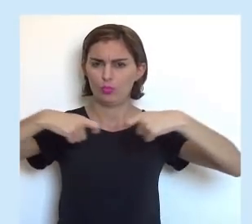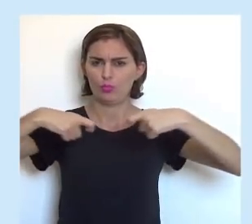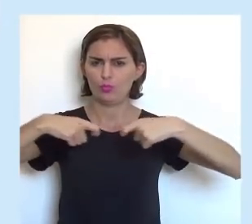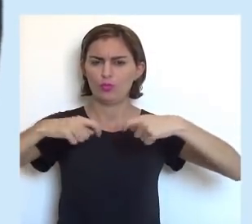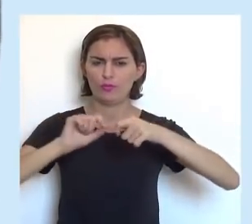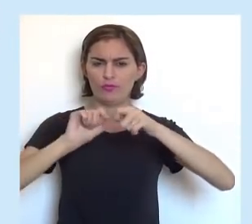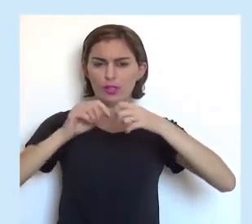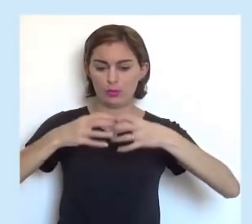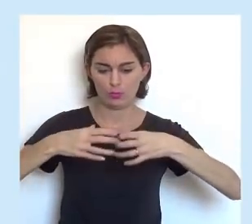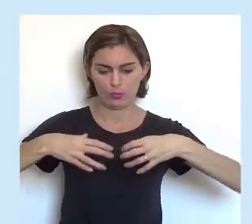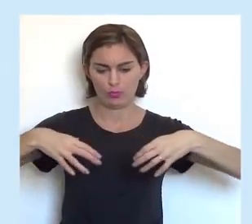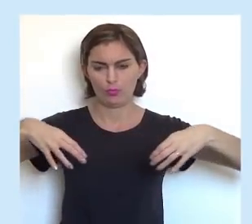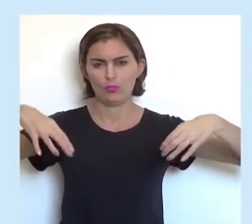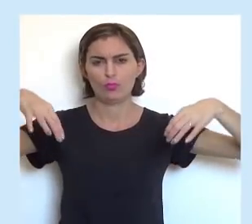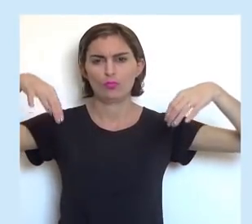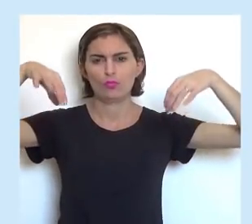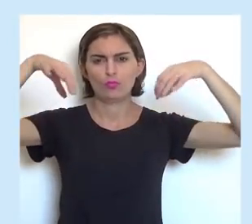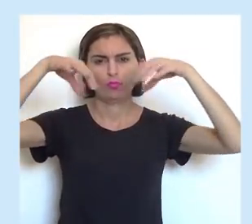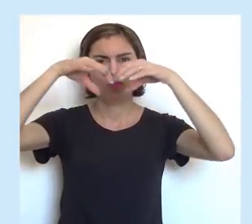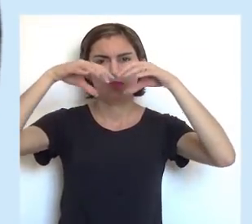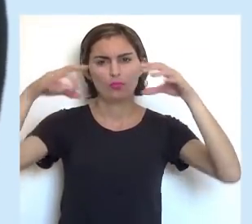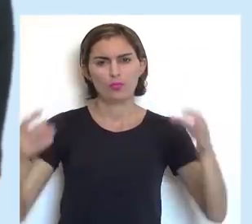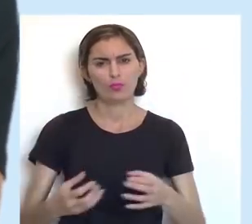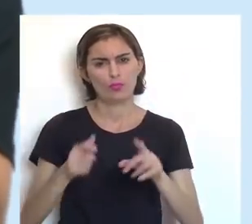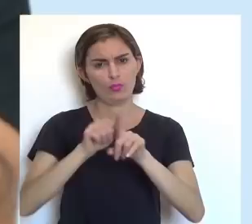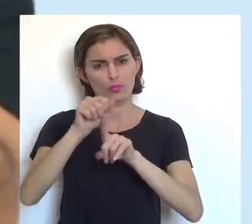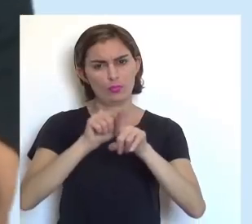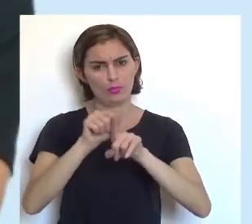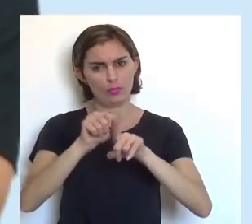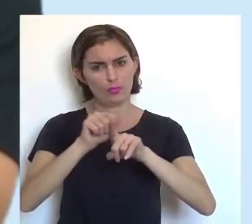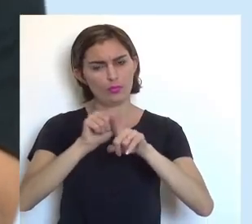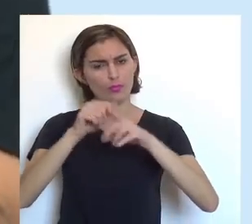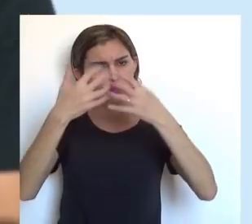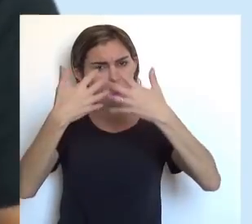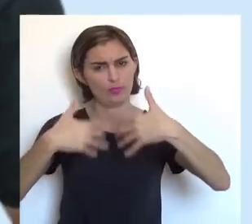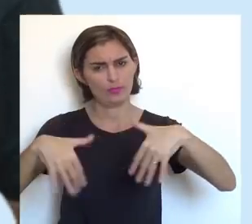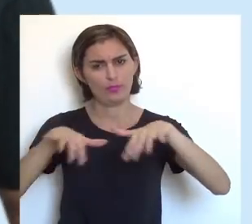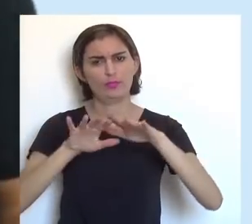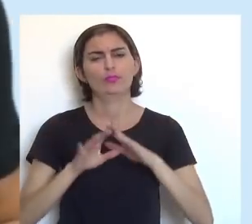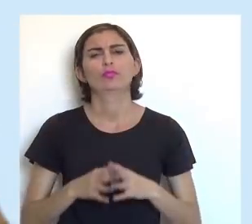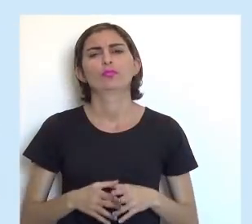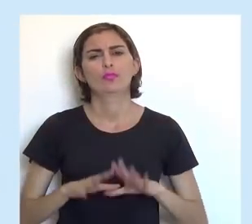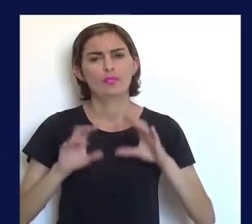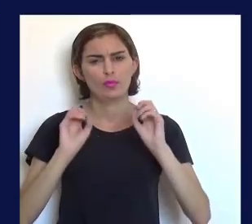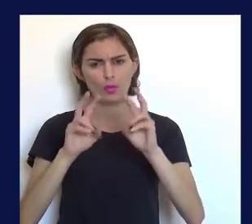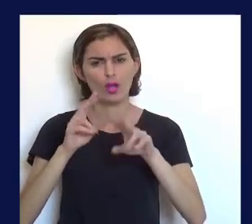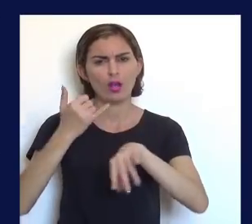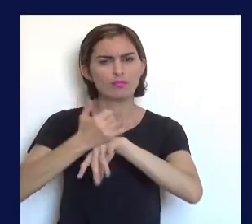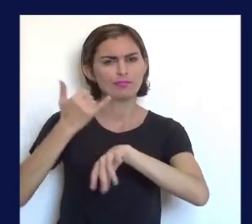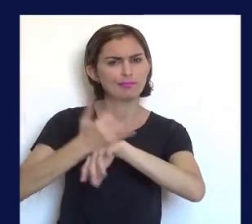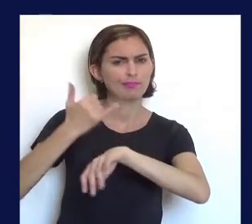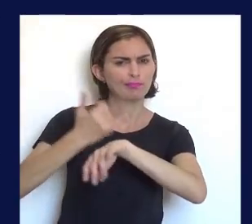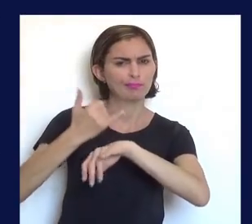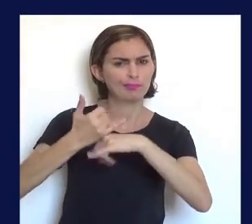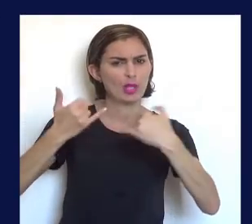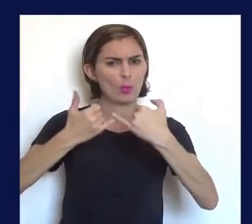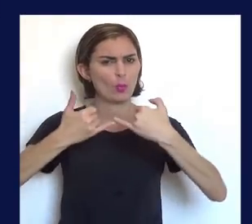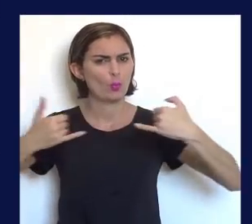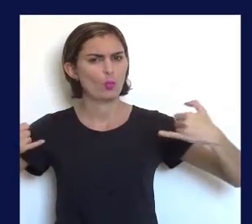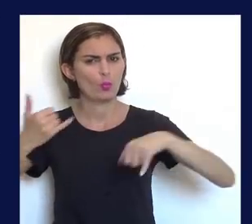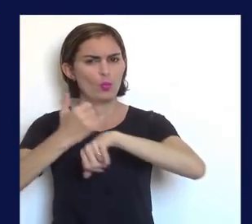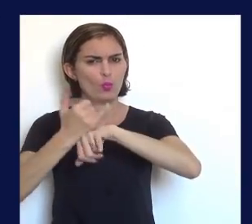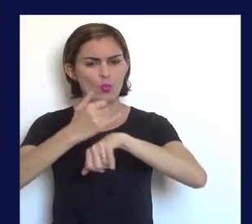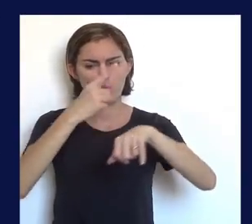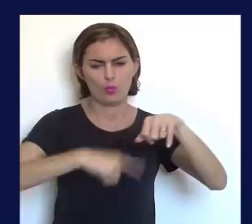polímero, constituindo grande a cadeia da borracha natural. Ok, pessoal? Arame de aço constituído